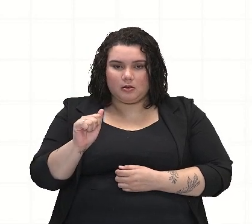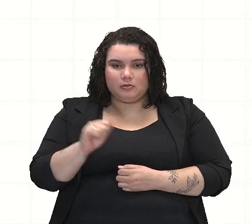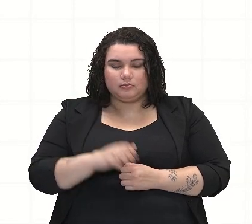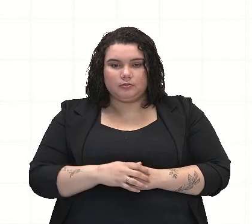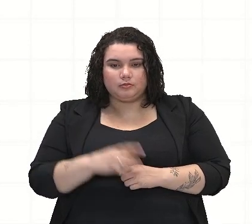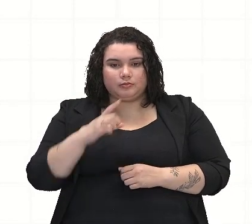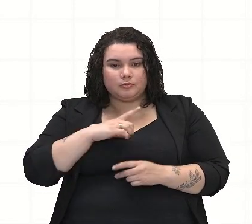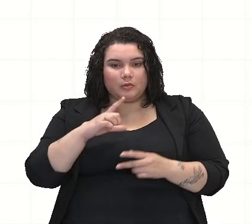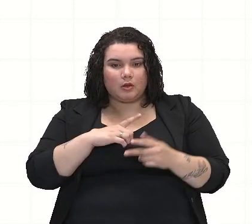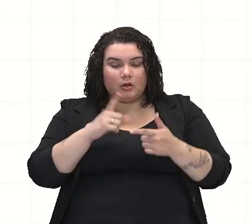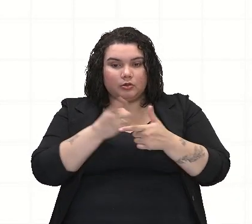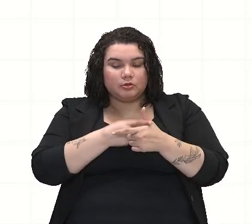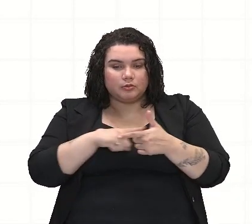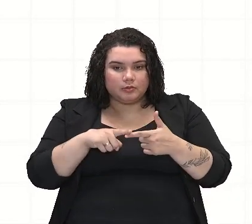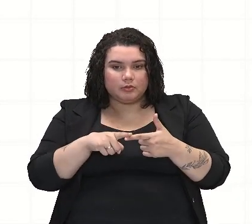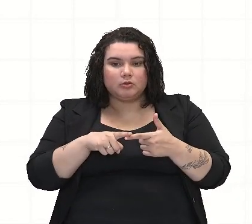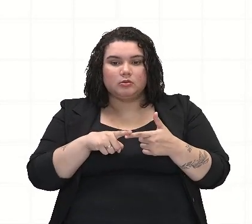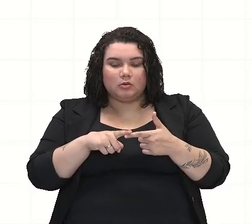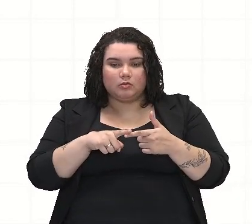Ela dividiu